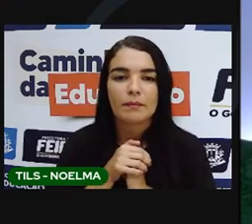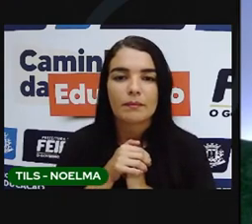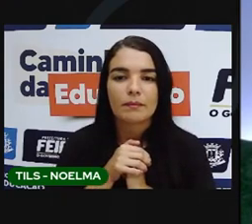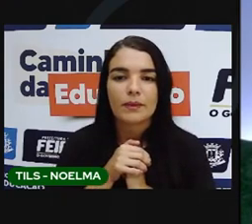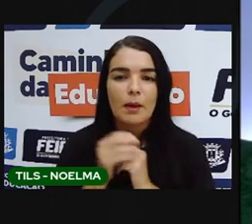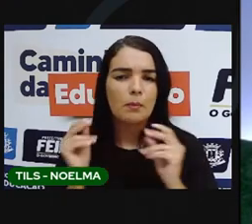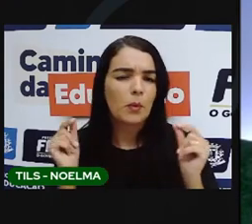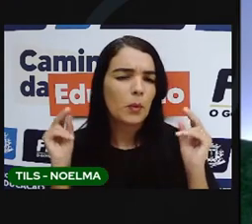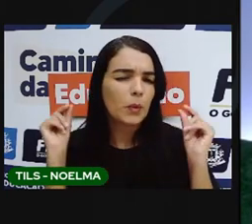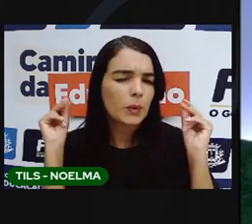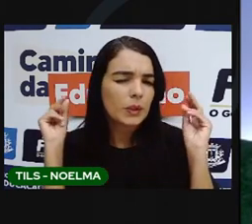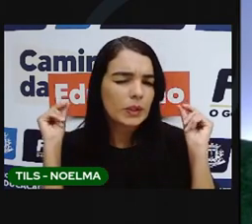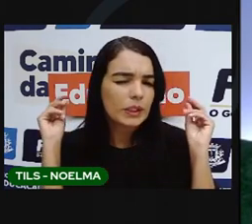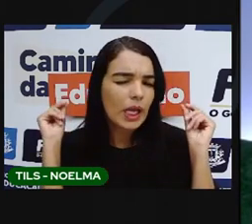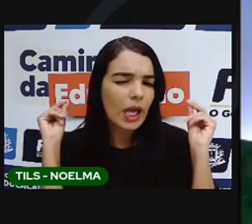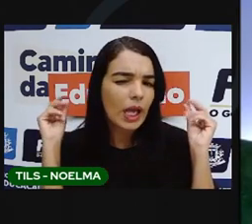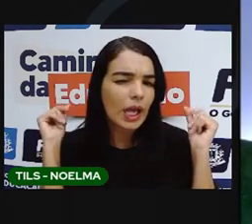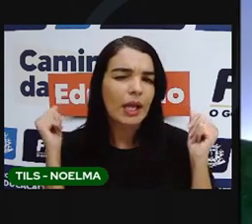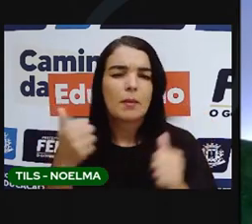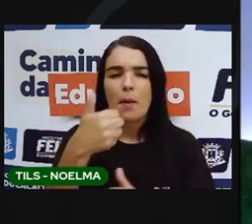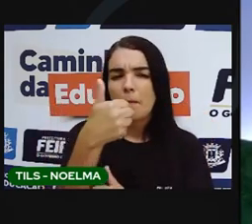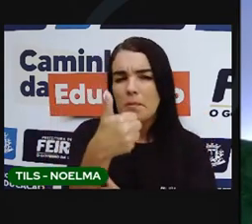da Independência